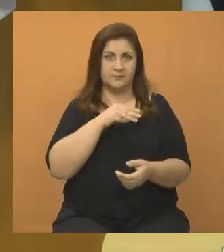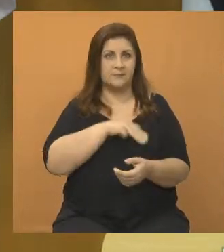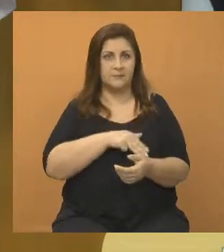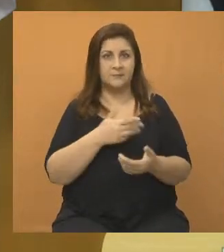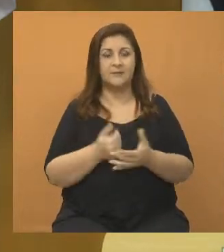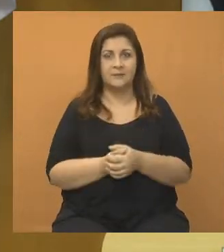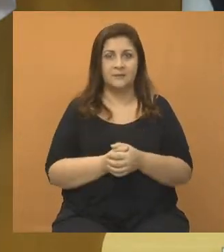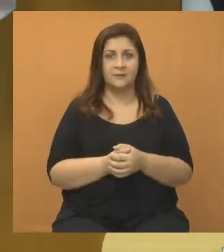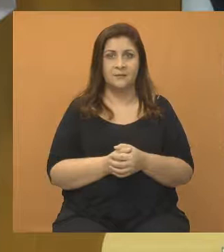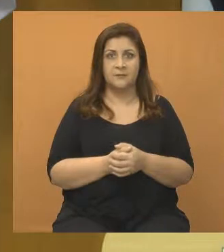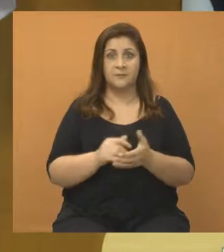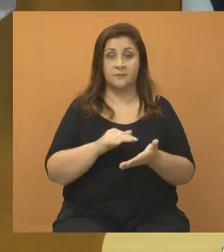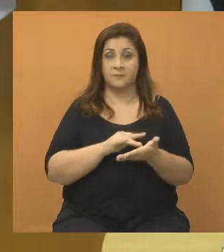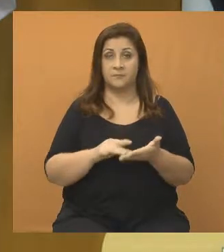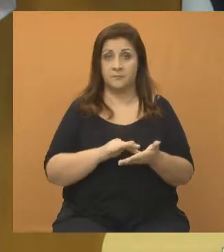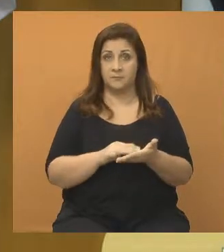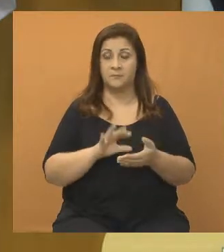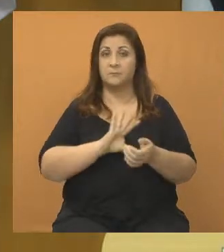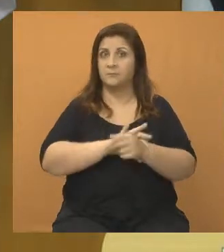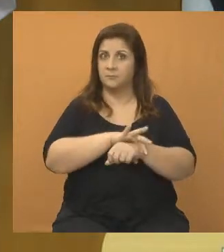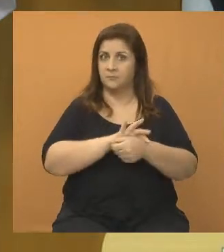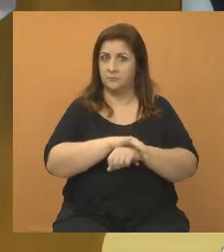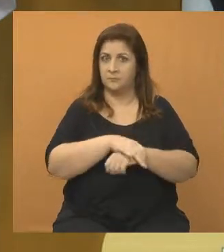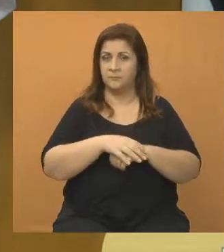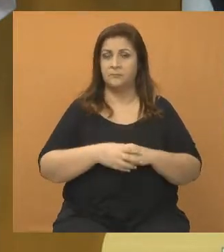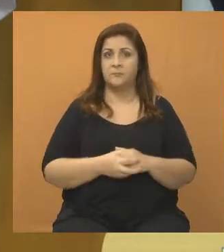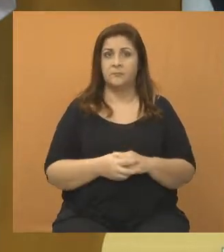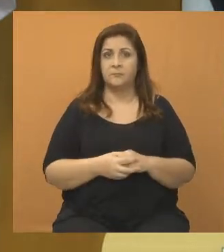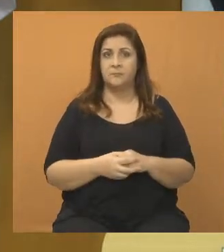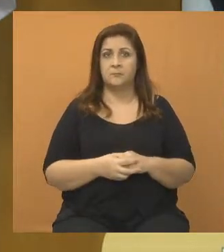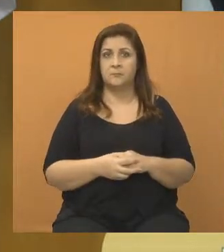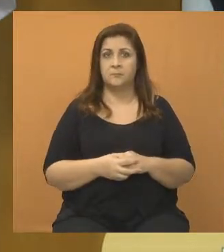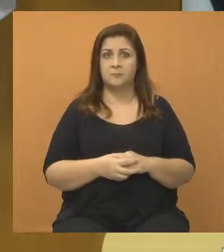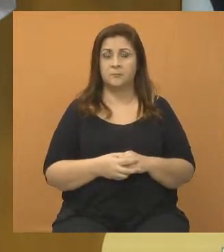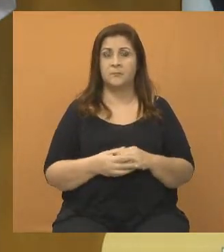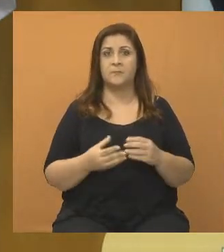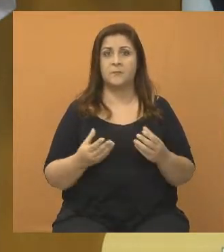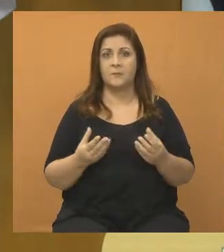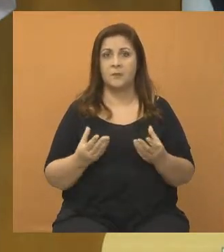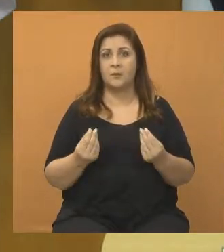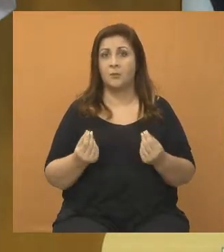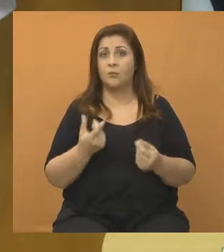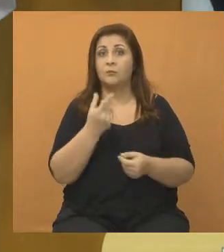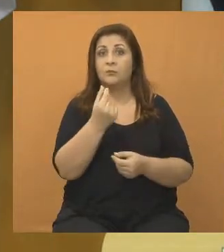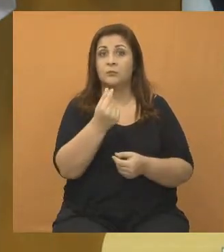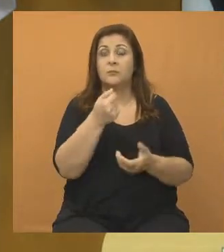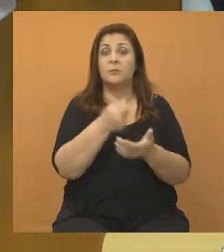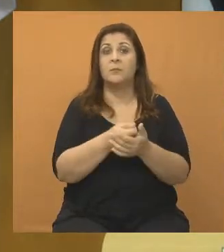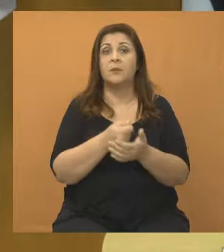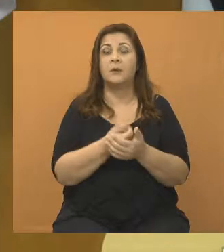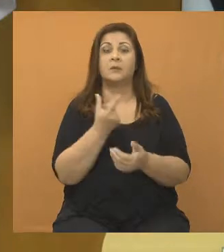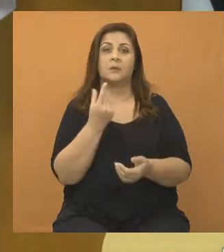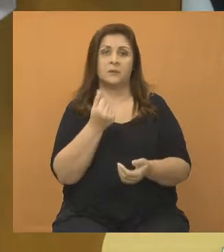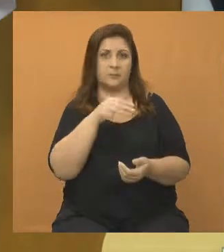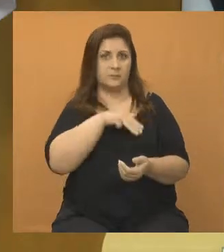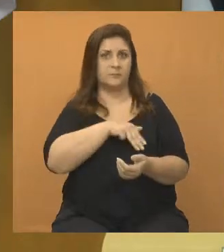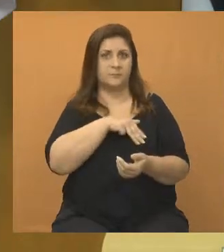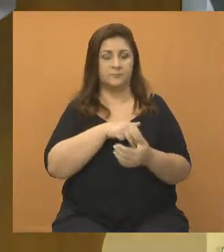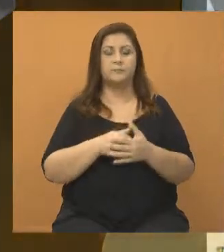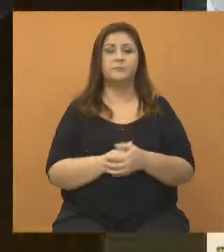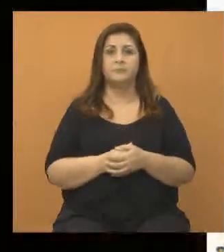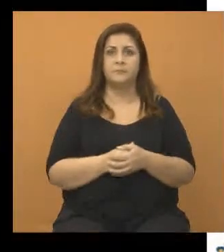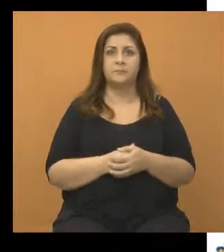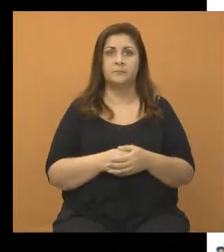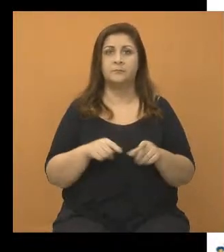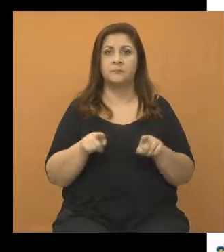a secretaria é uma secretaria onde grande parte do seu recurso vai para a folha de pagamento, né? Aqui também tem a